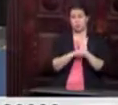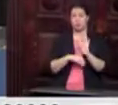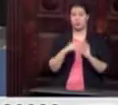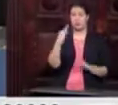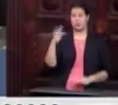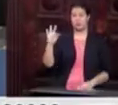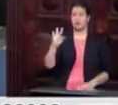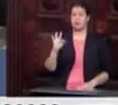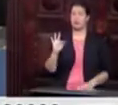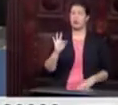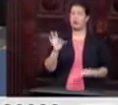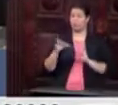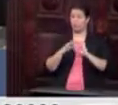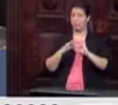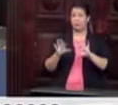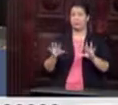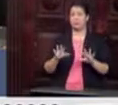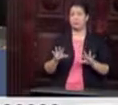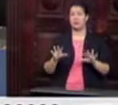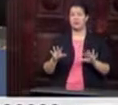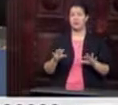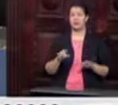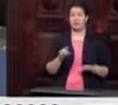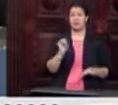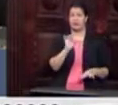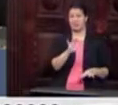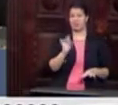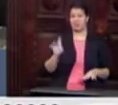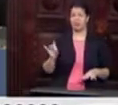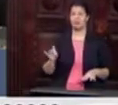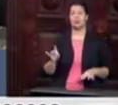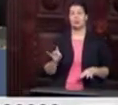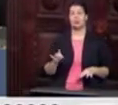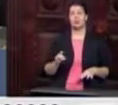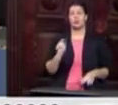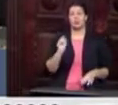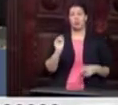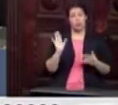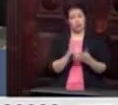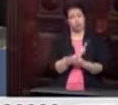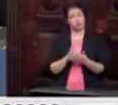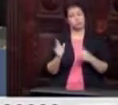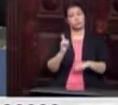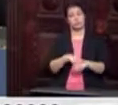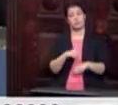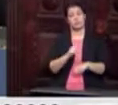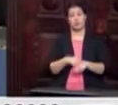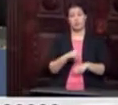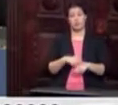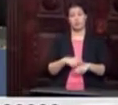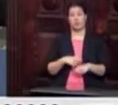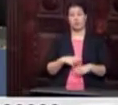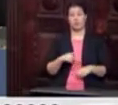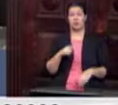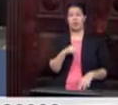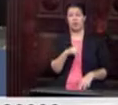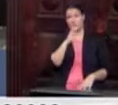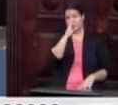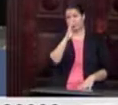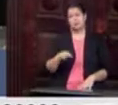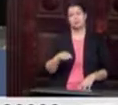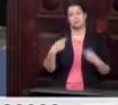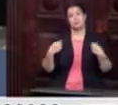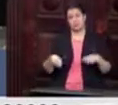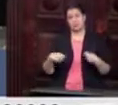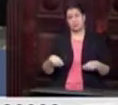Federal permite e autoriza, e ele diz no artigo que em alguns momentos a intervenção federal é sim